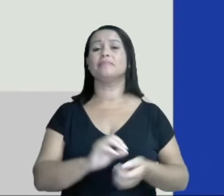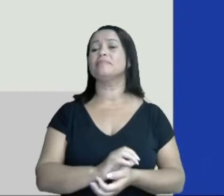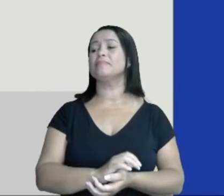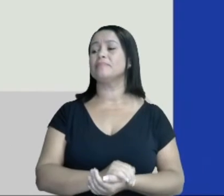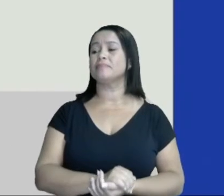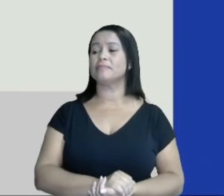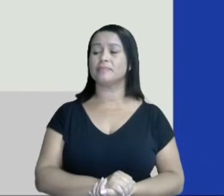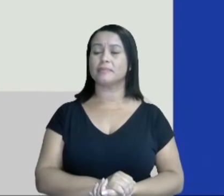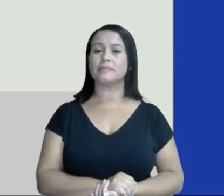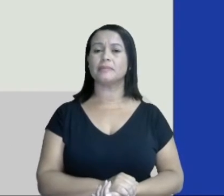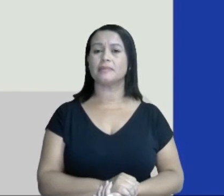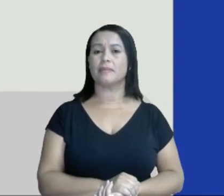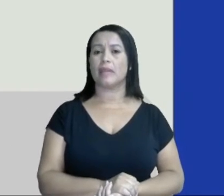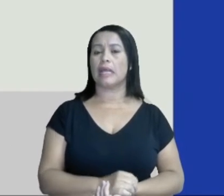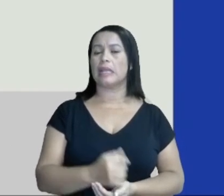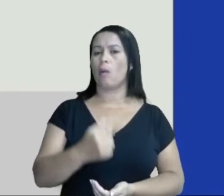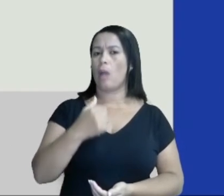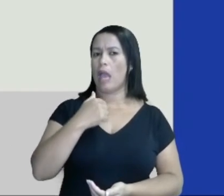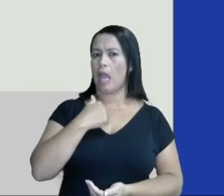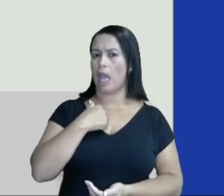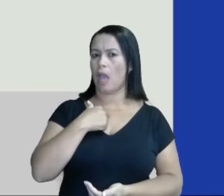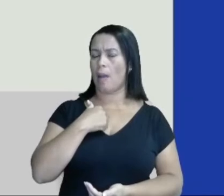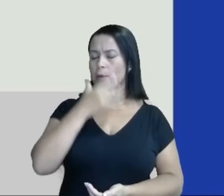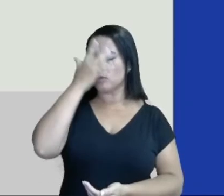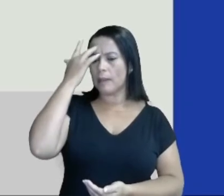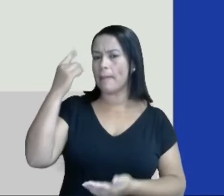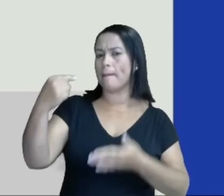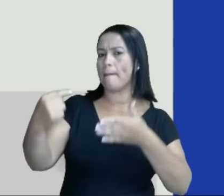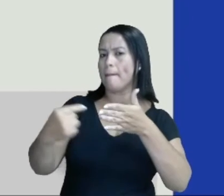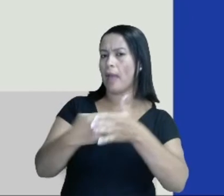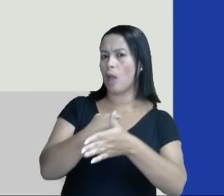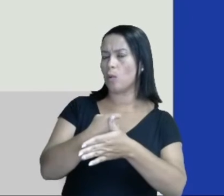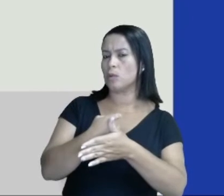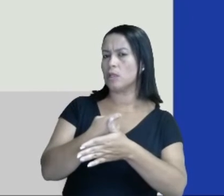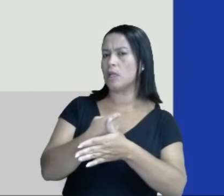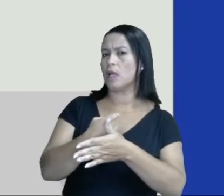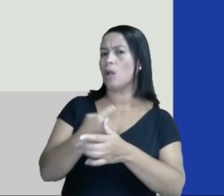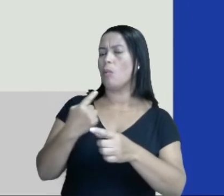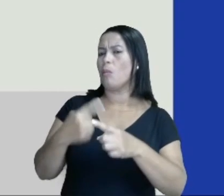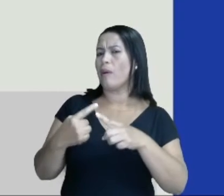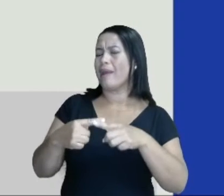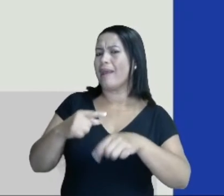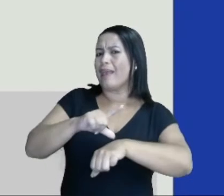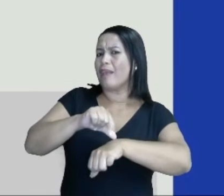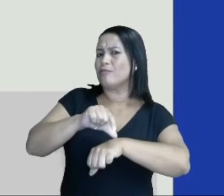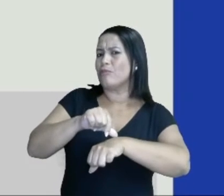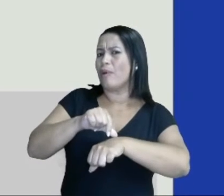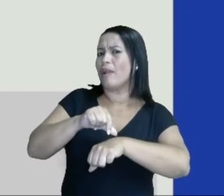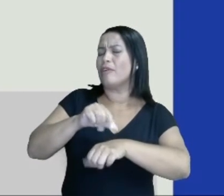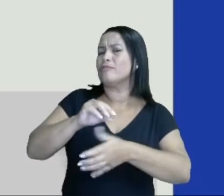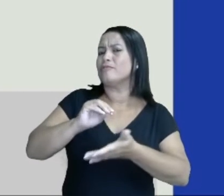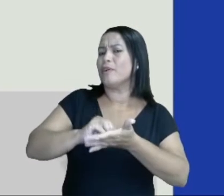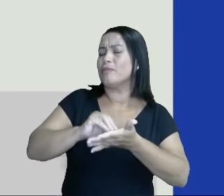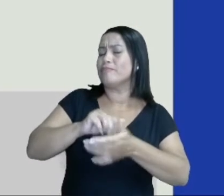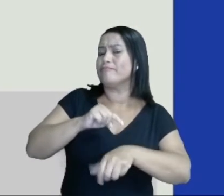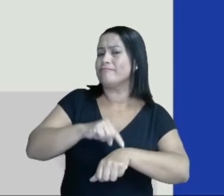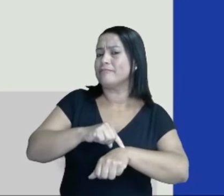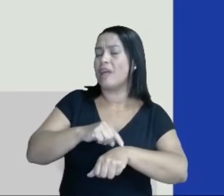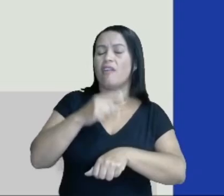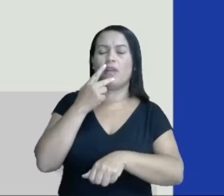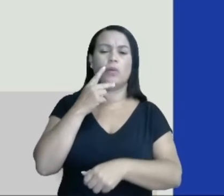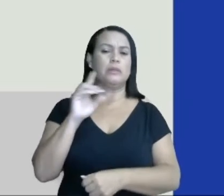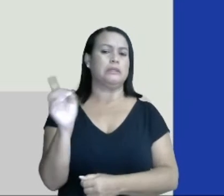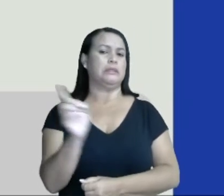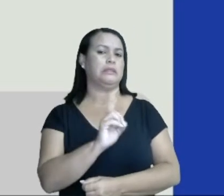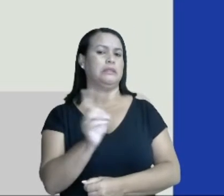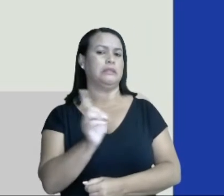reloj? Então, eu estou recebendo a pergunta se eu não estou de relógio. Aí eu respondo, ó,